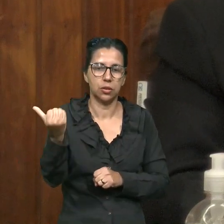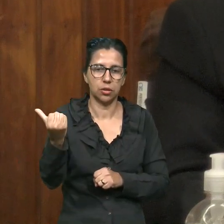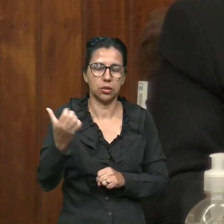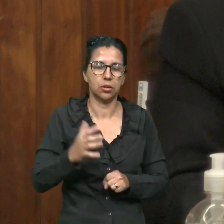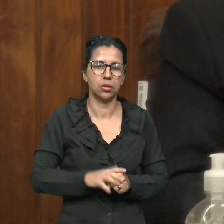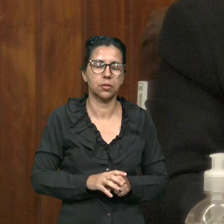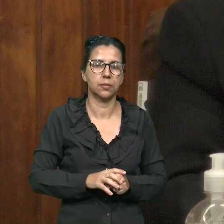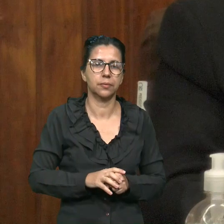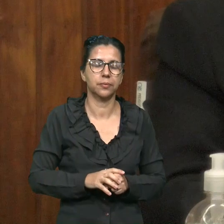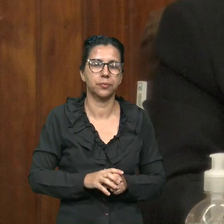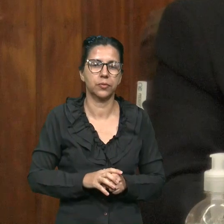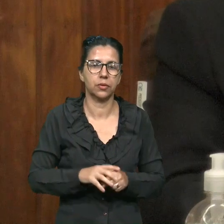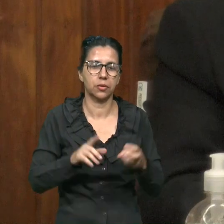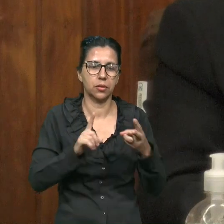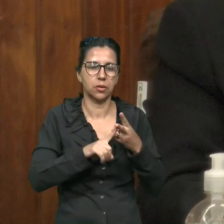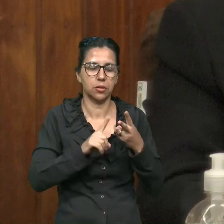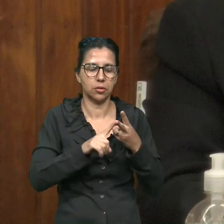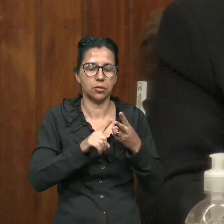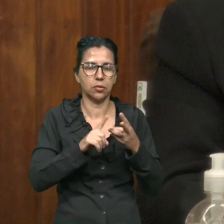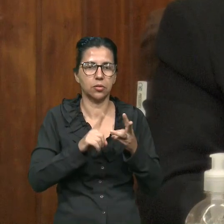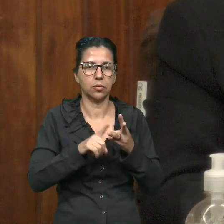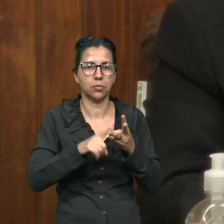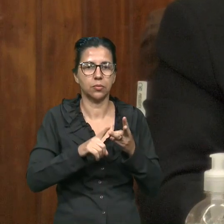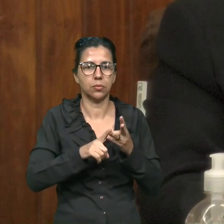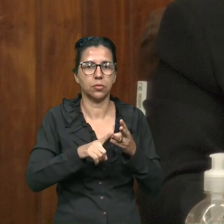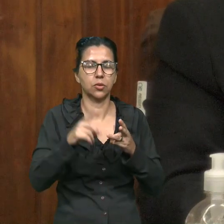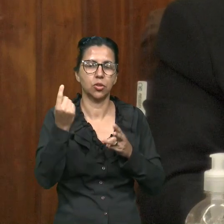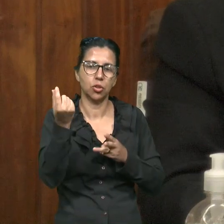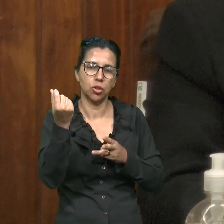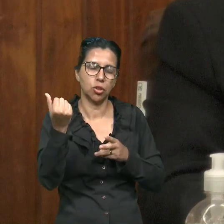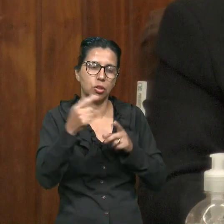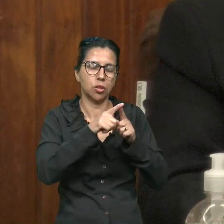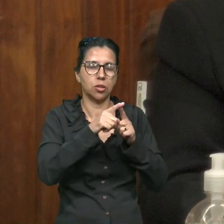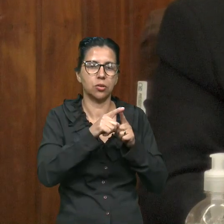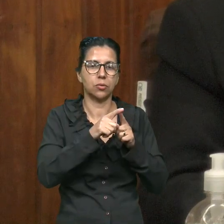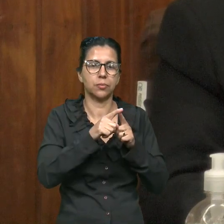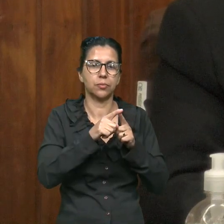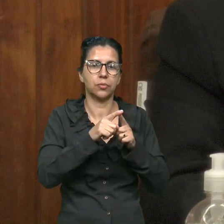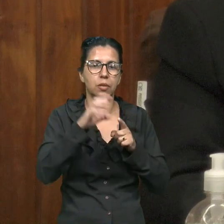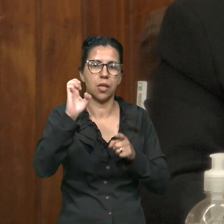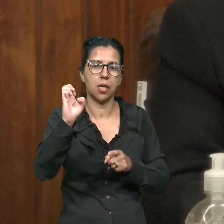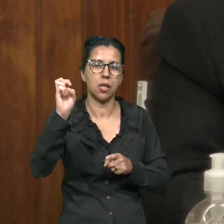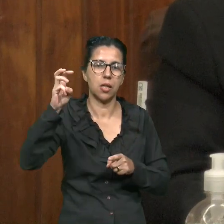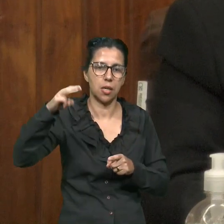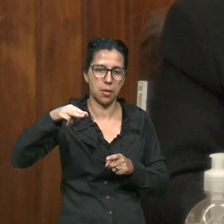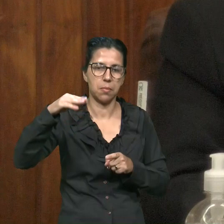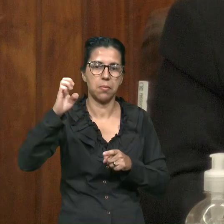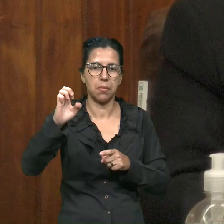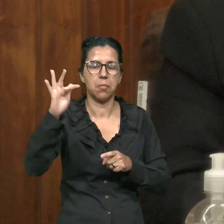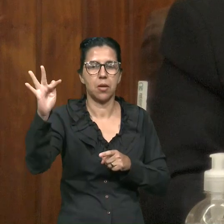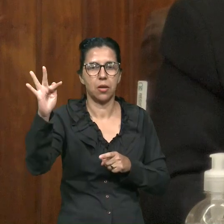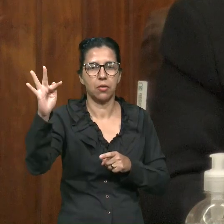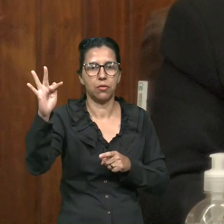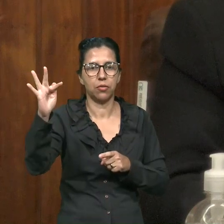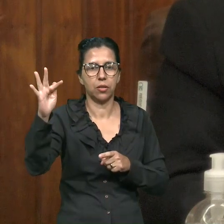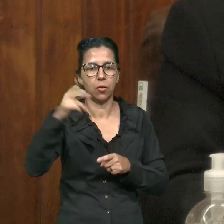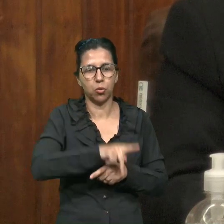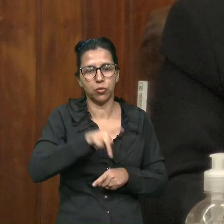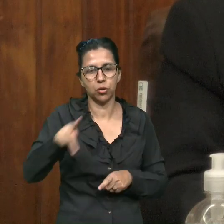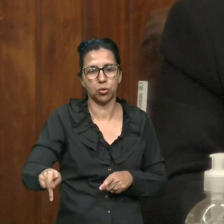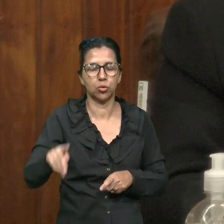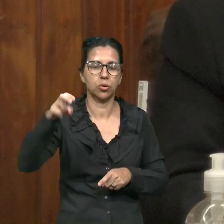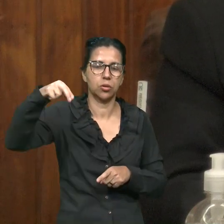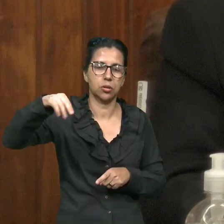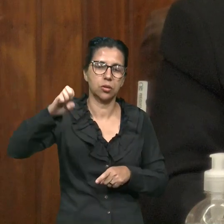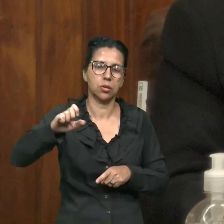R$ 876.026,26. Terceira, tomada de preço 01/2022, MF, Professor Nelson